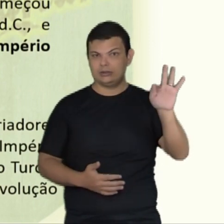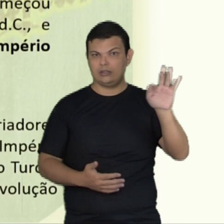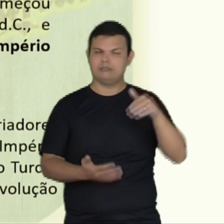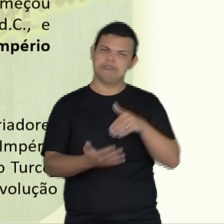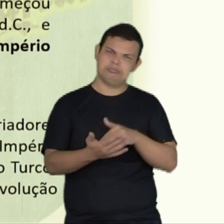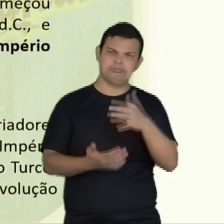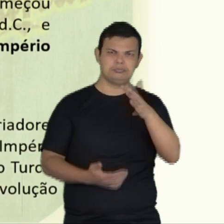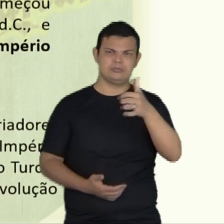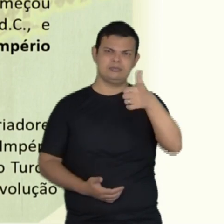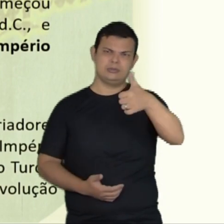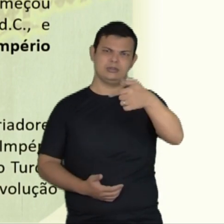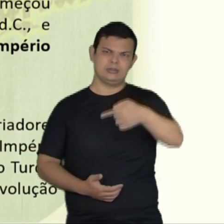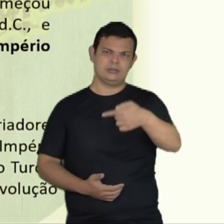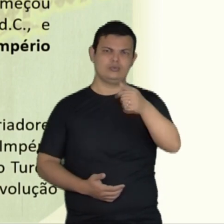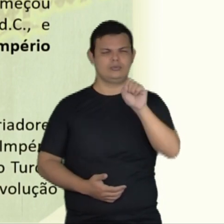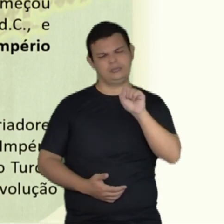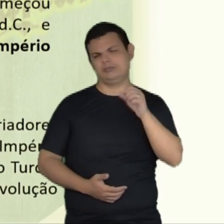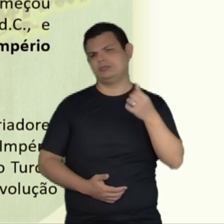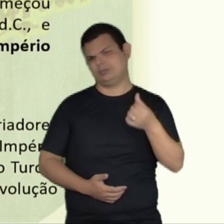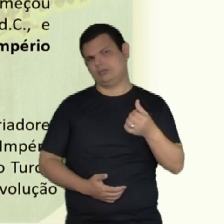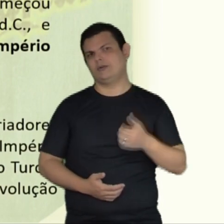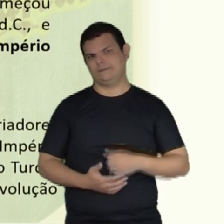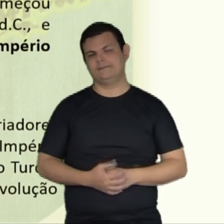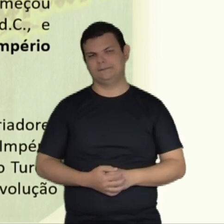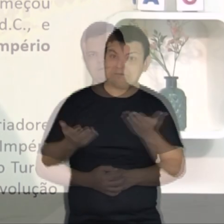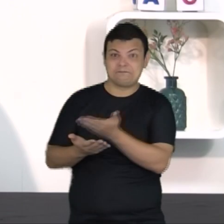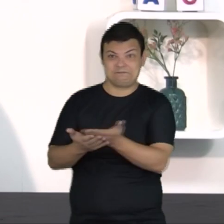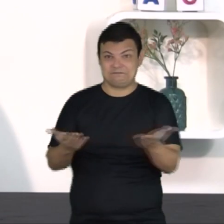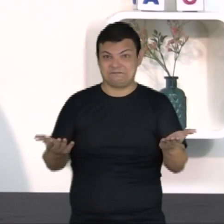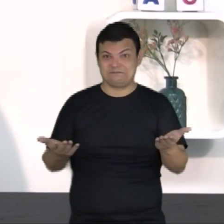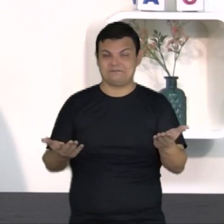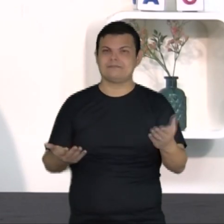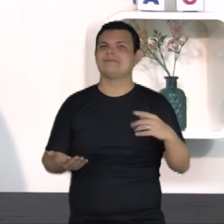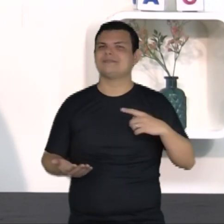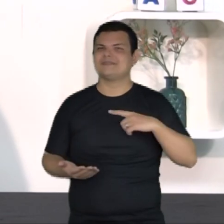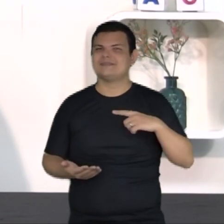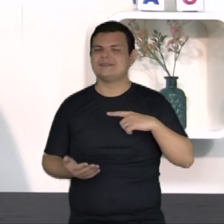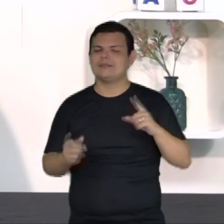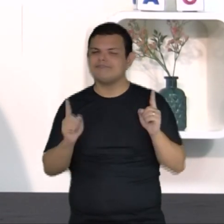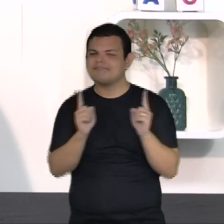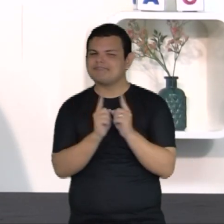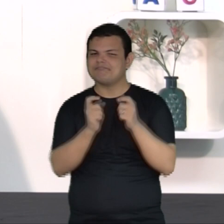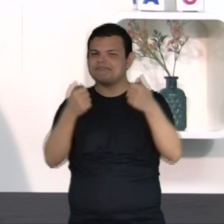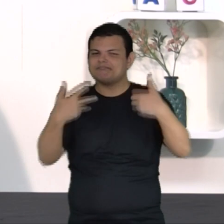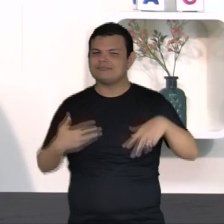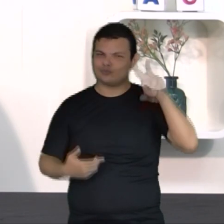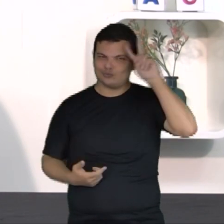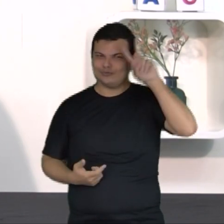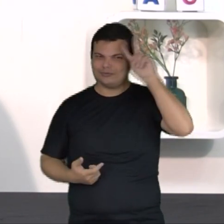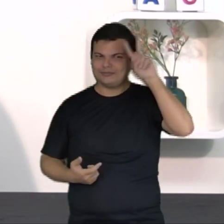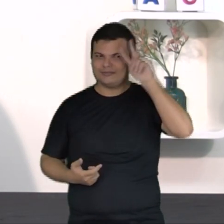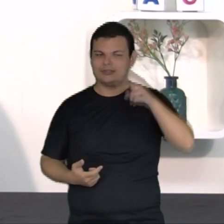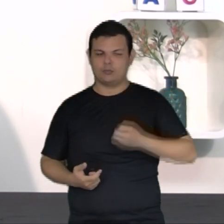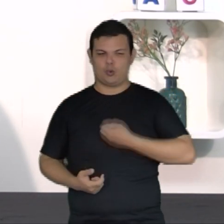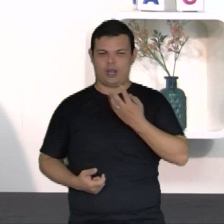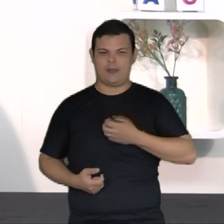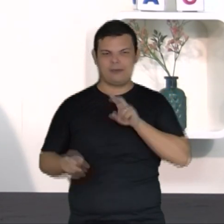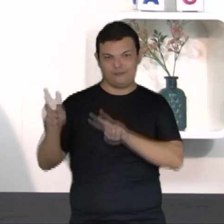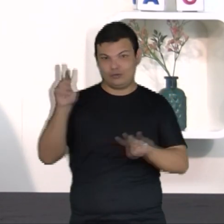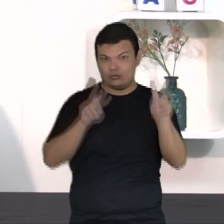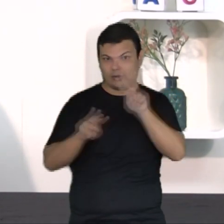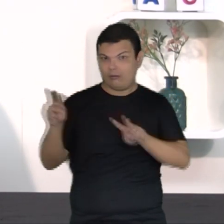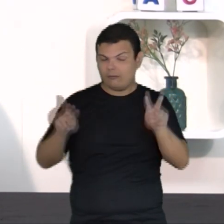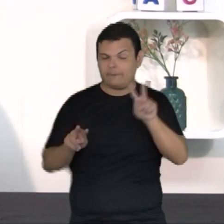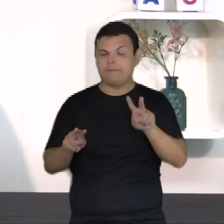Revolução Francesa, em 1789. Depois desse breve levantamento histórico a respeito dos poemas visuais,